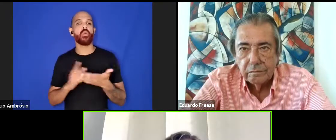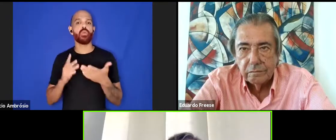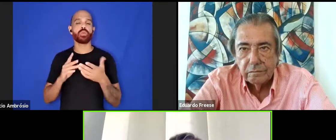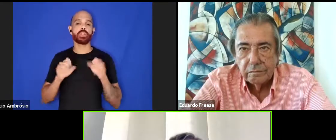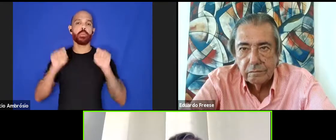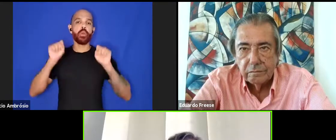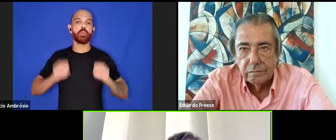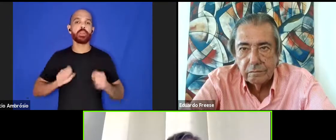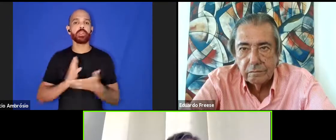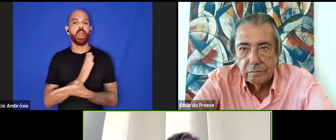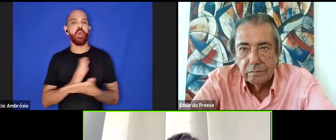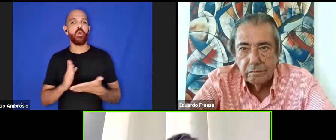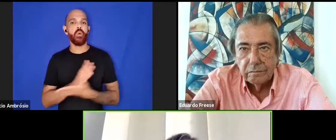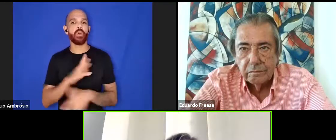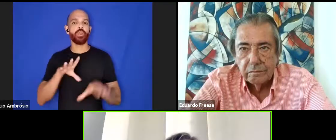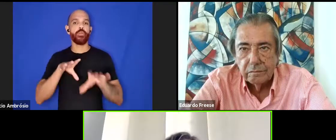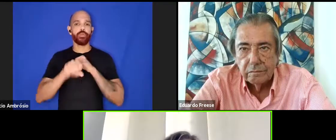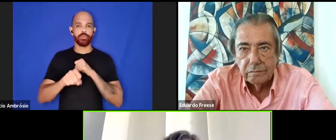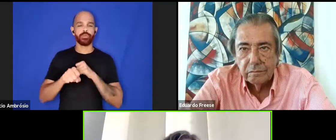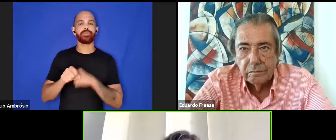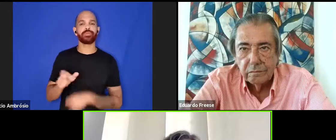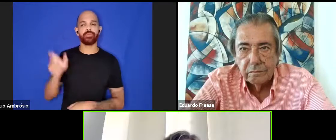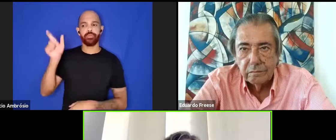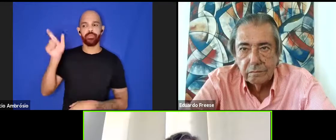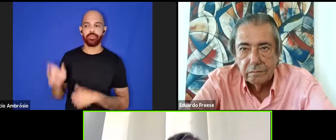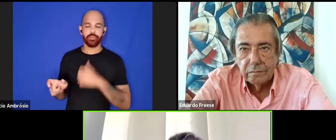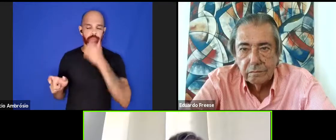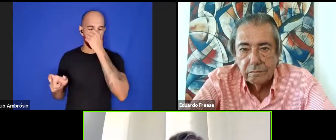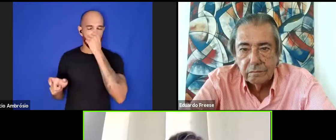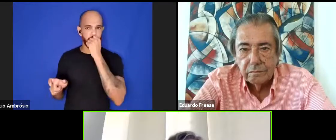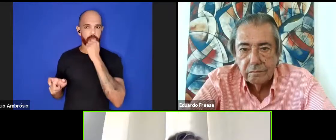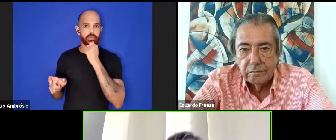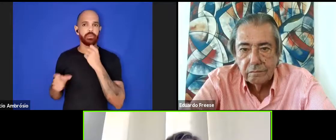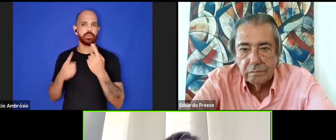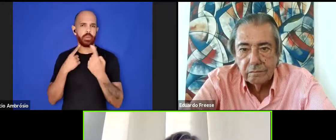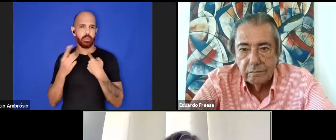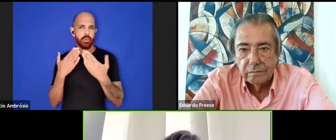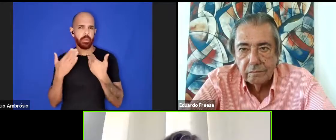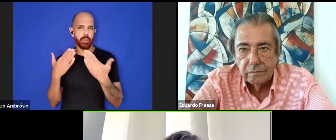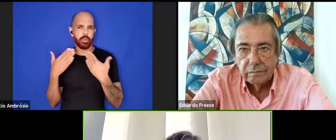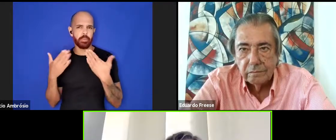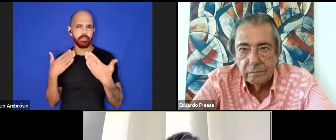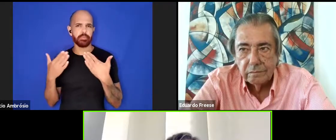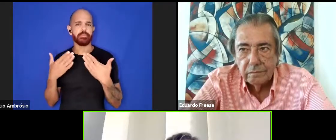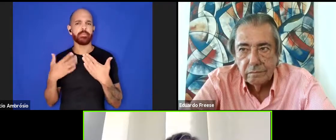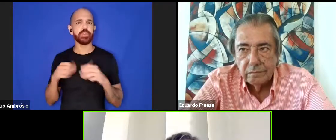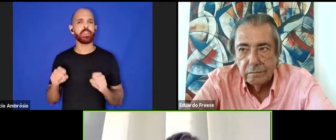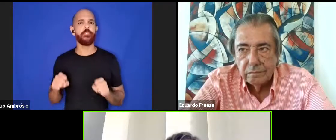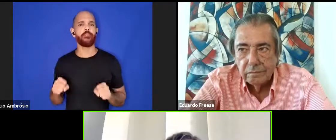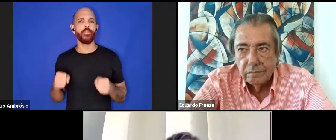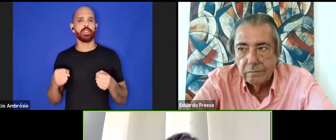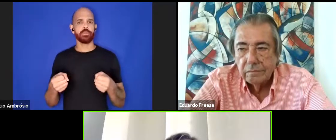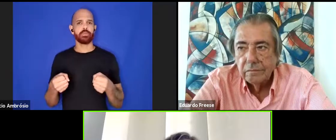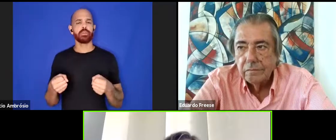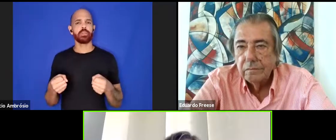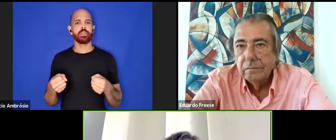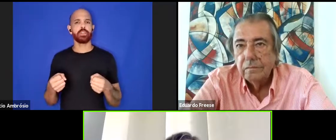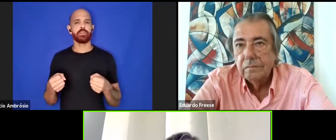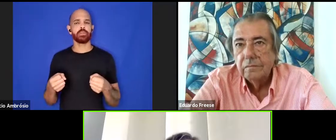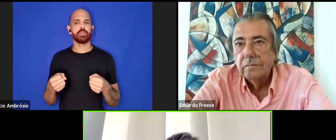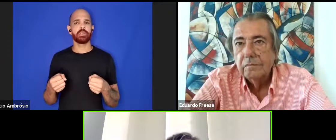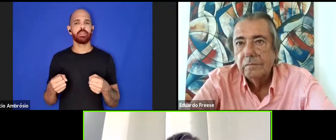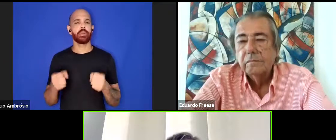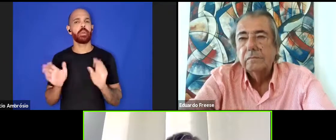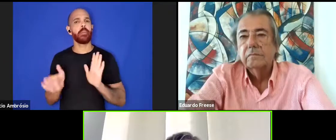de alguns deles com os quais dialoguei e me fortaleci para